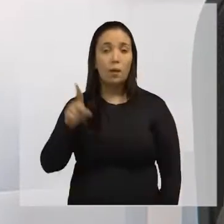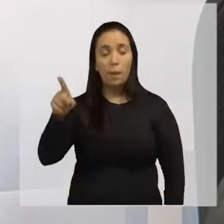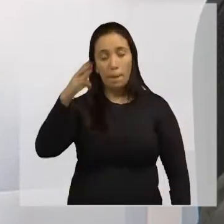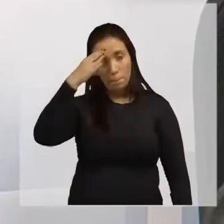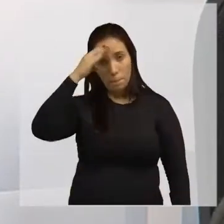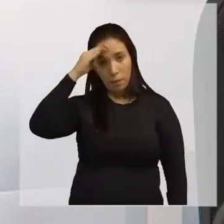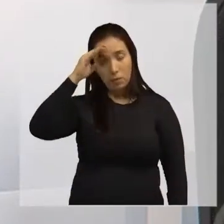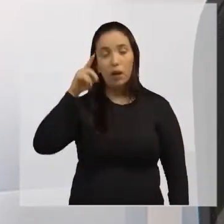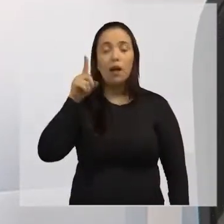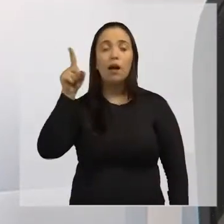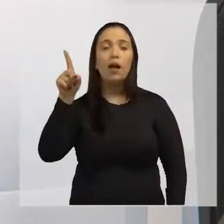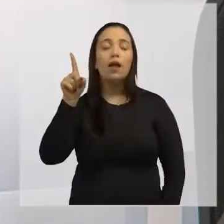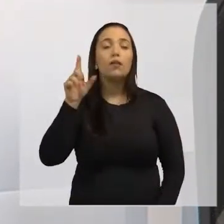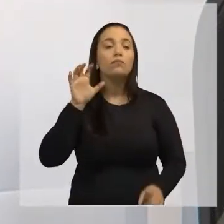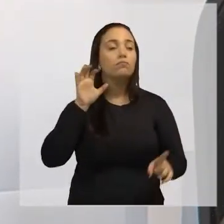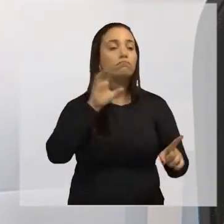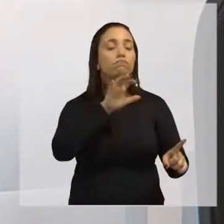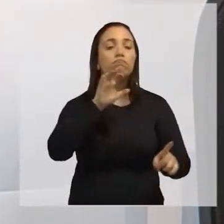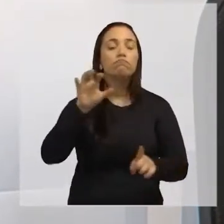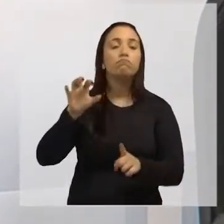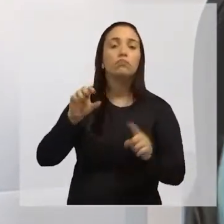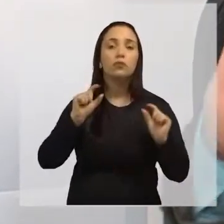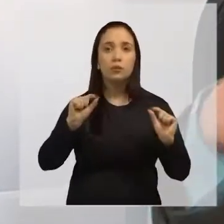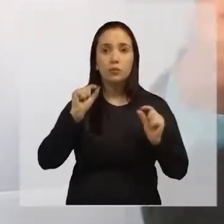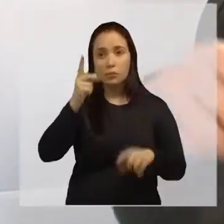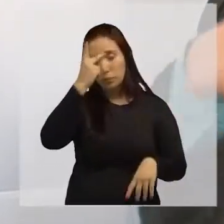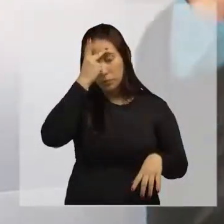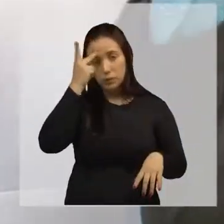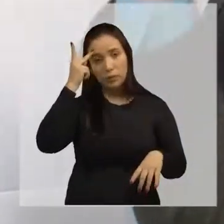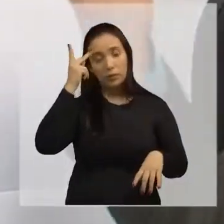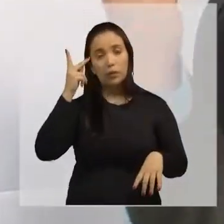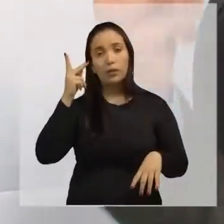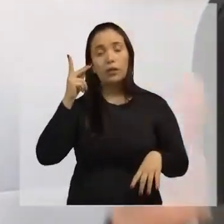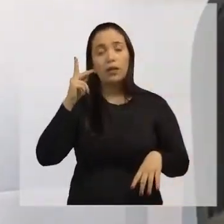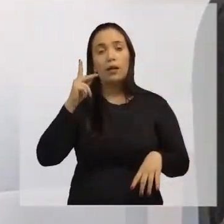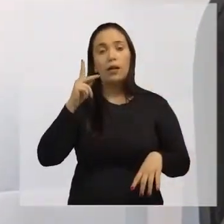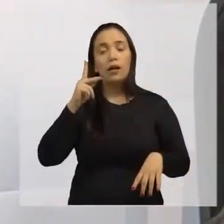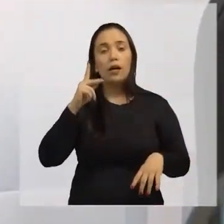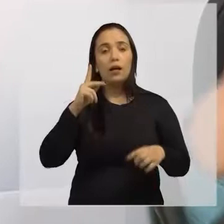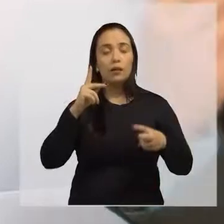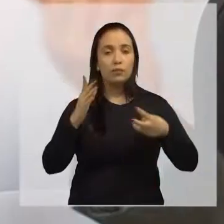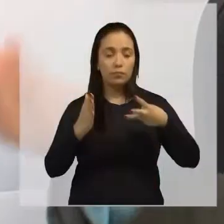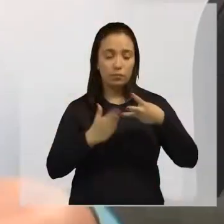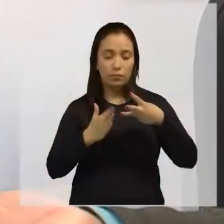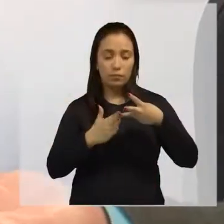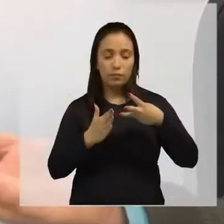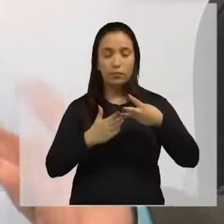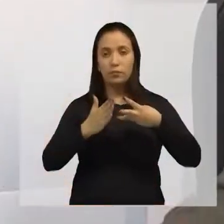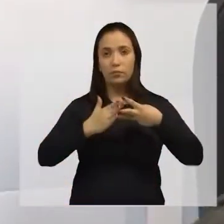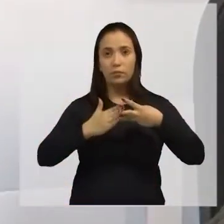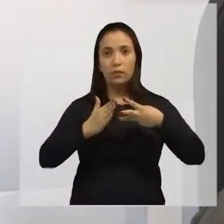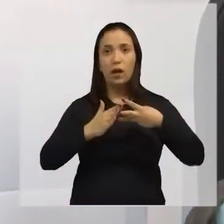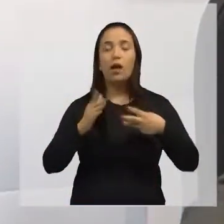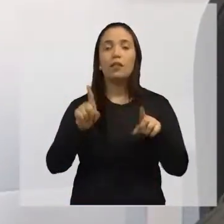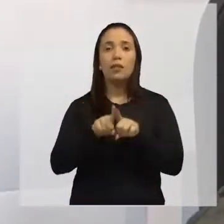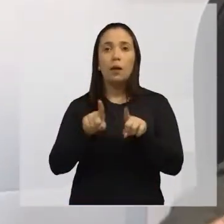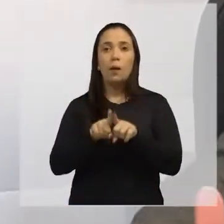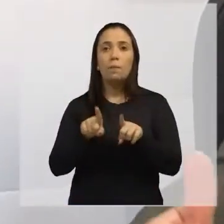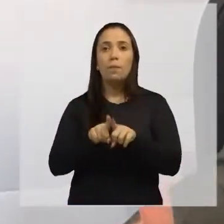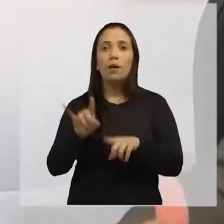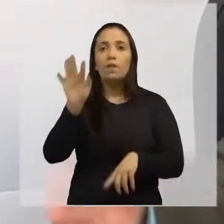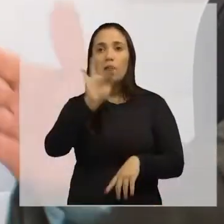trabalha na perspectiva de um eleitor que ganha de 5 a 10 salários mínimos, nível universitário,